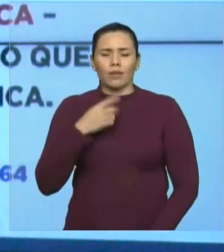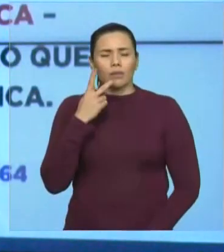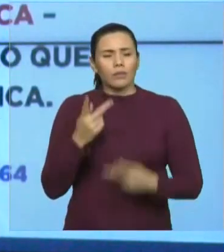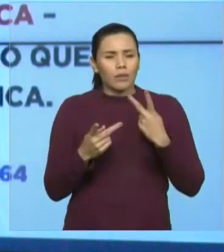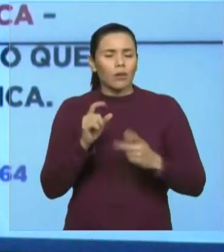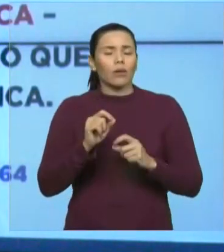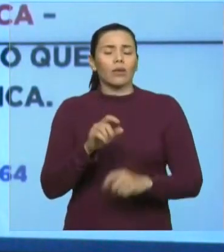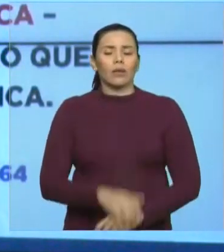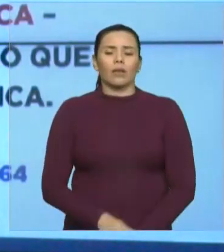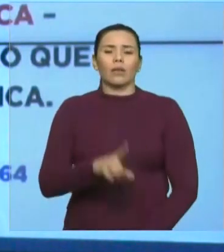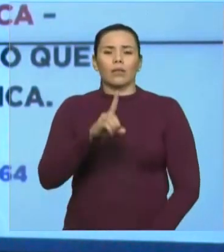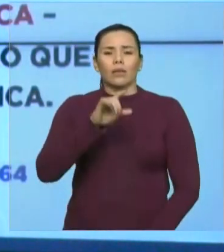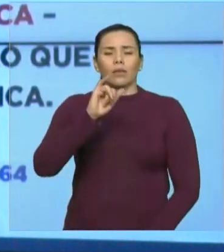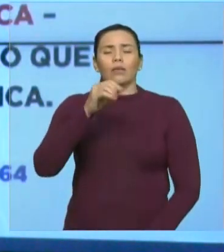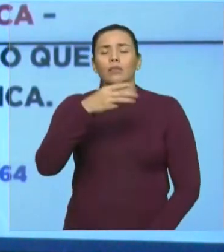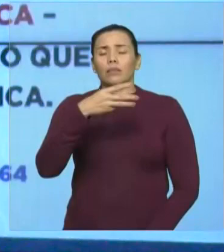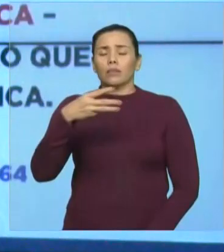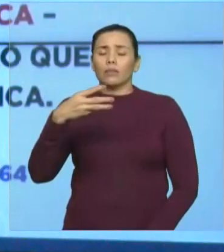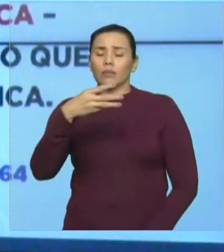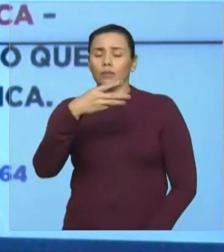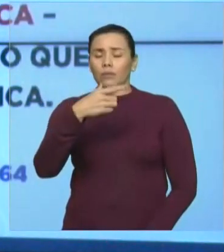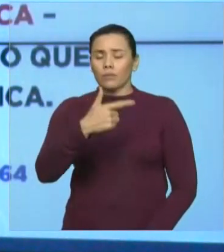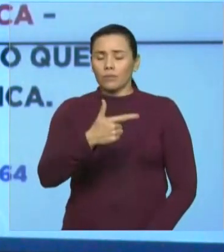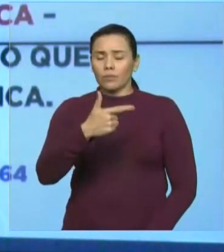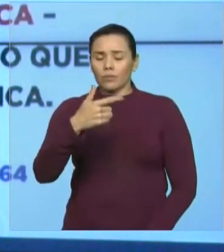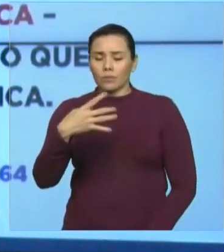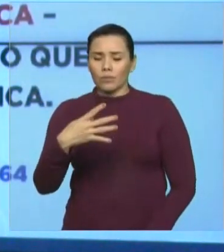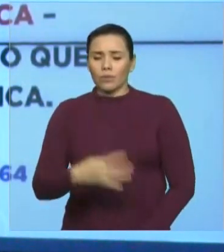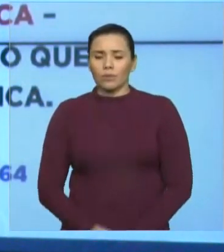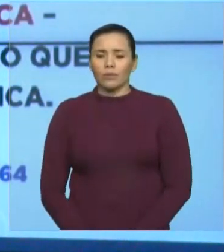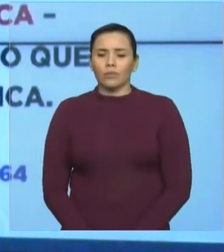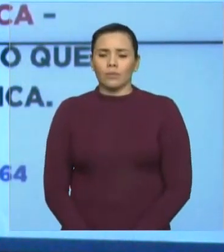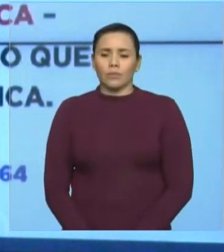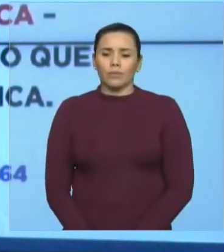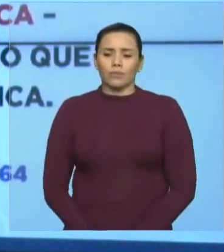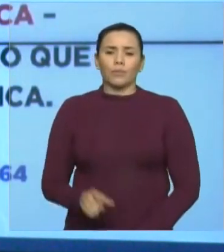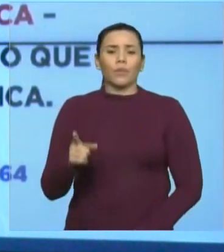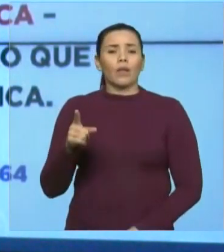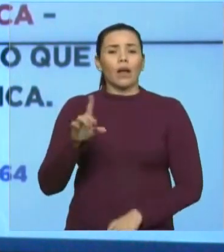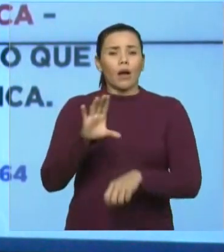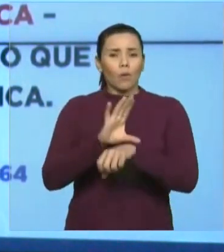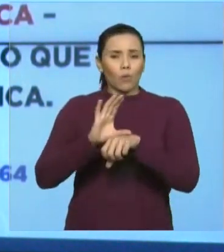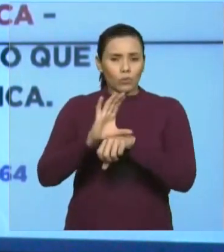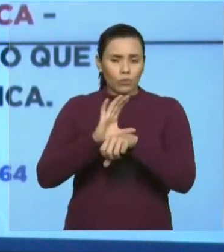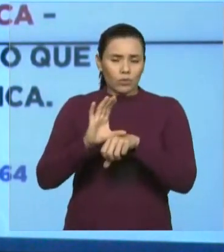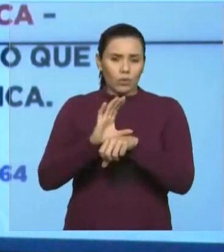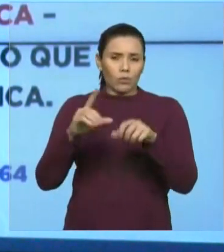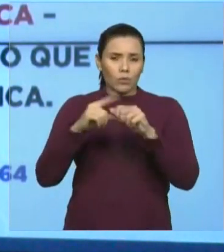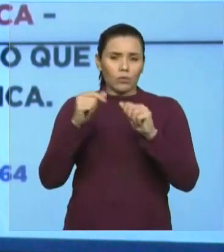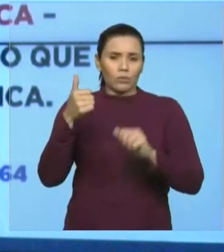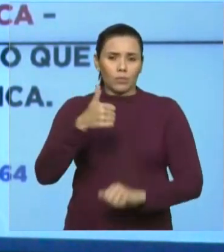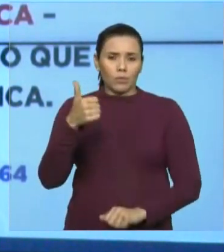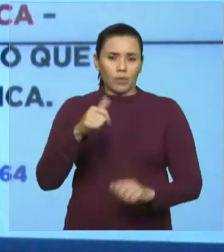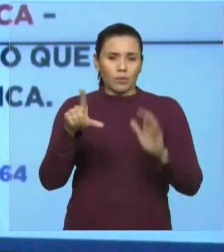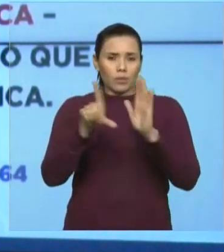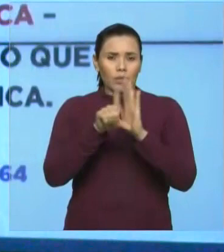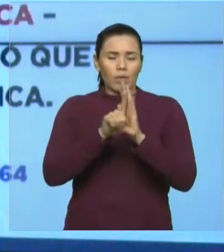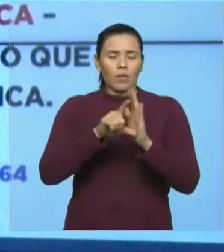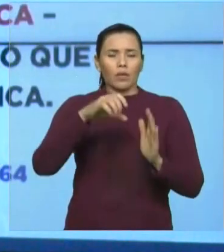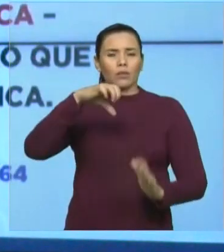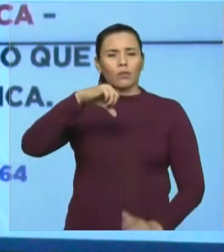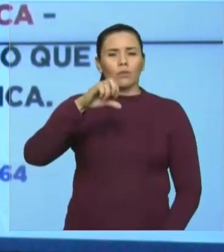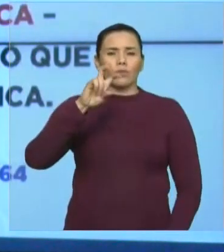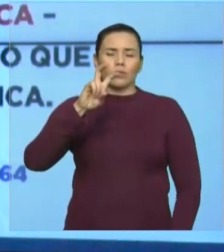3324, já um julgado do ministro Marco Aurélio, que diz: a constitucionalidade do artigo 1º da Lei